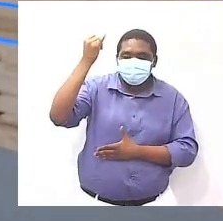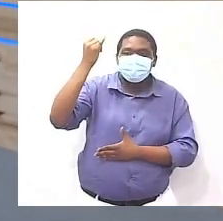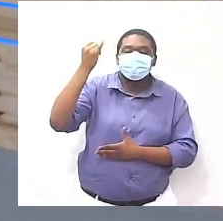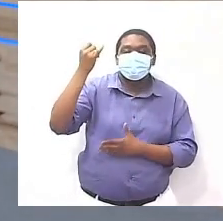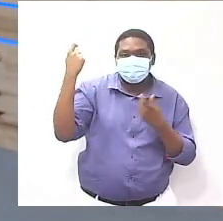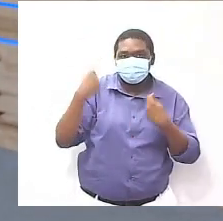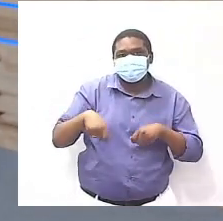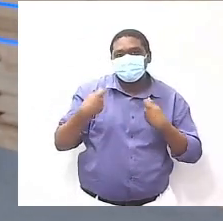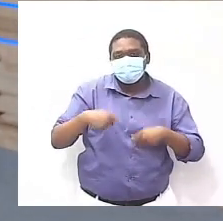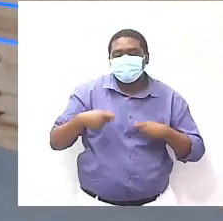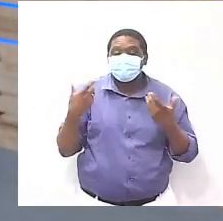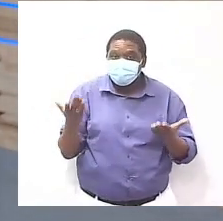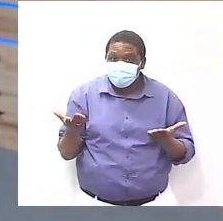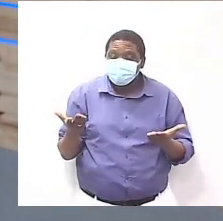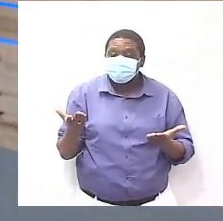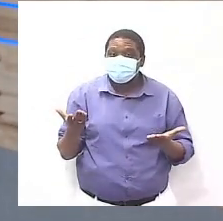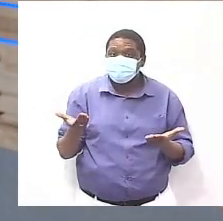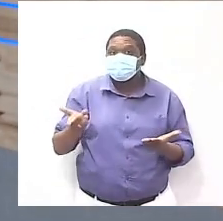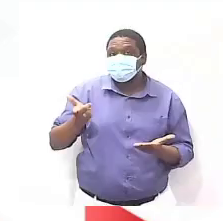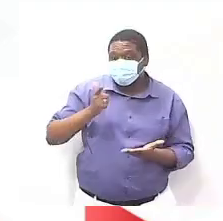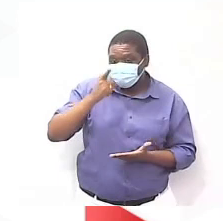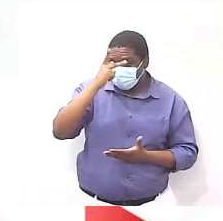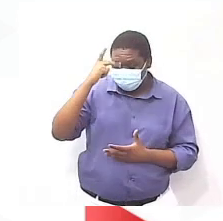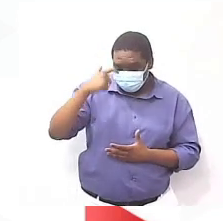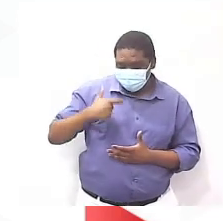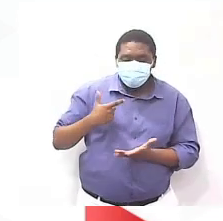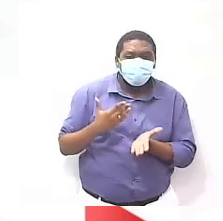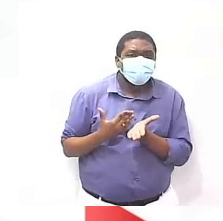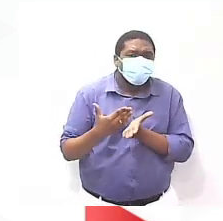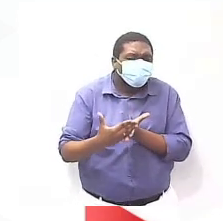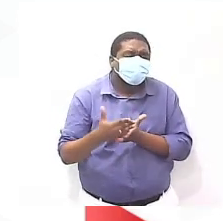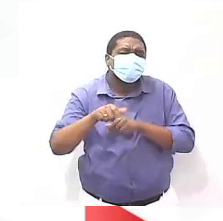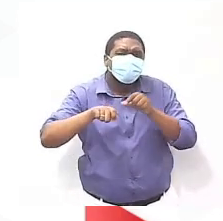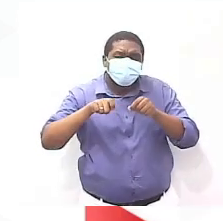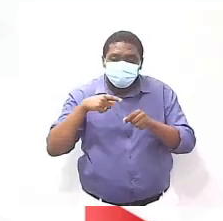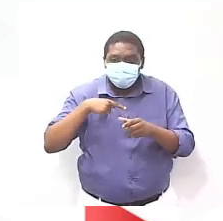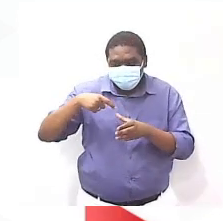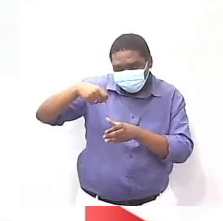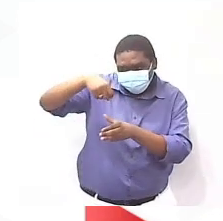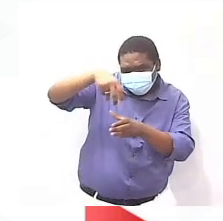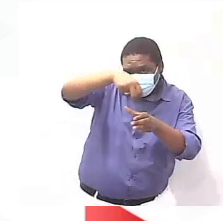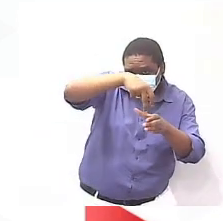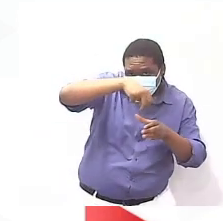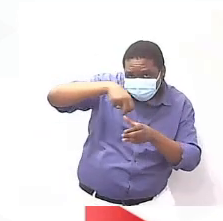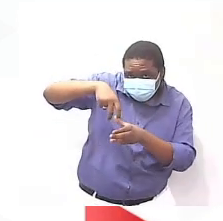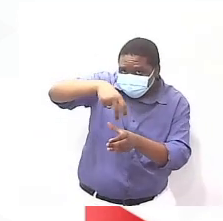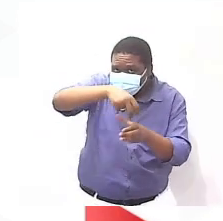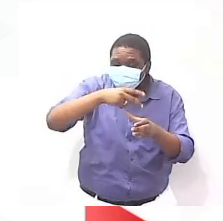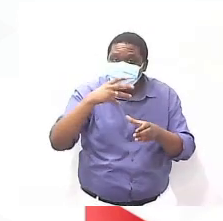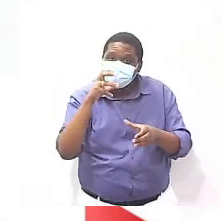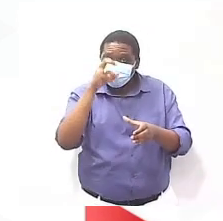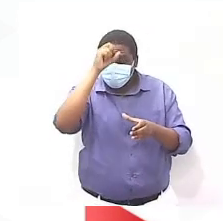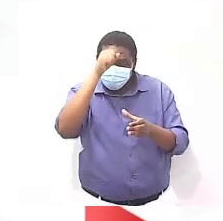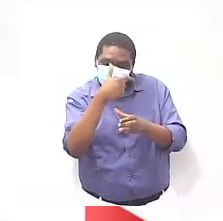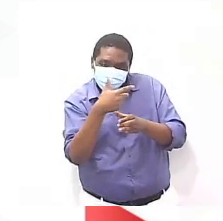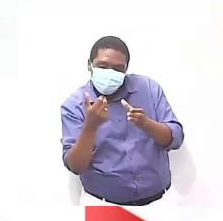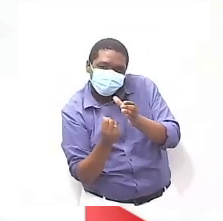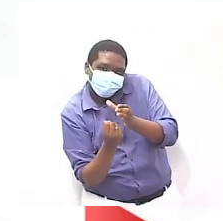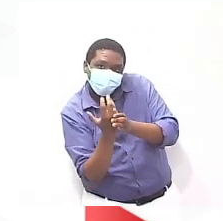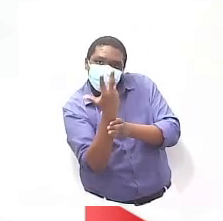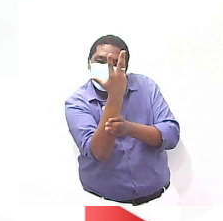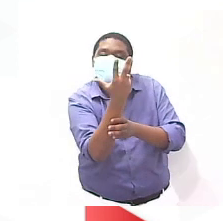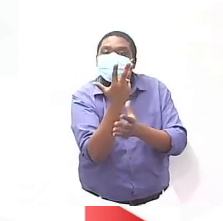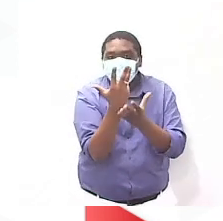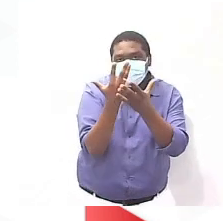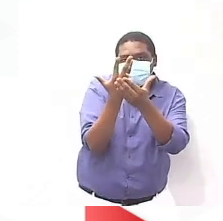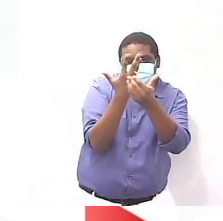estritamente necessário. Então, a partir de então, o homem começa a semear grãos, aprendeu a semear os cereais, entendeu o